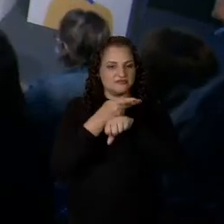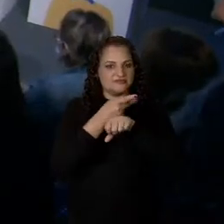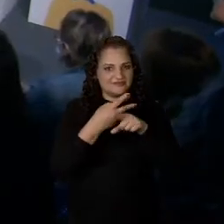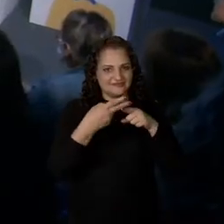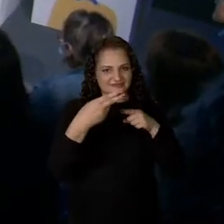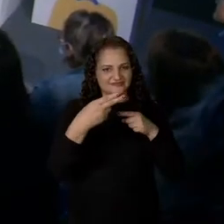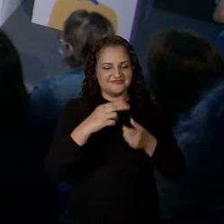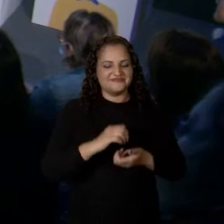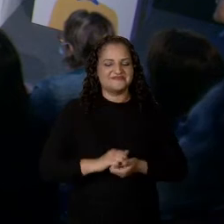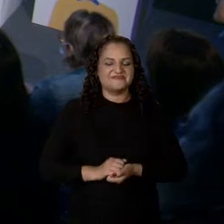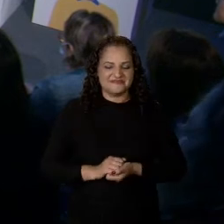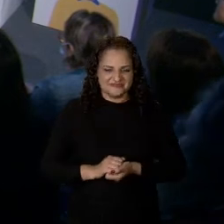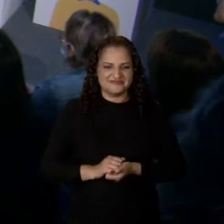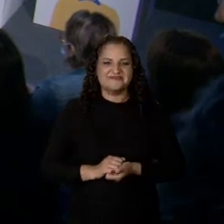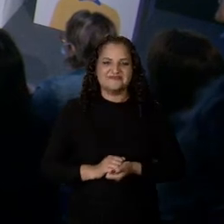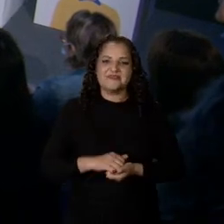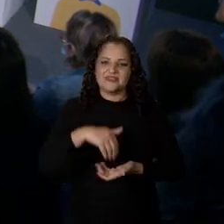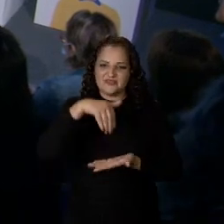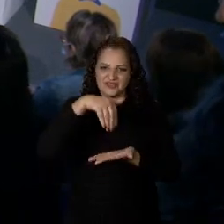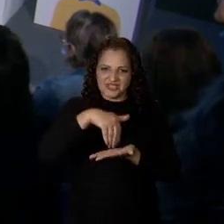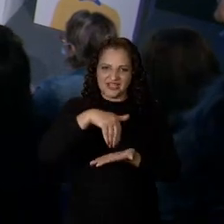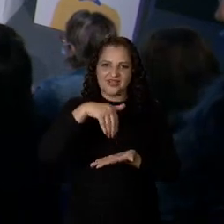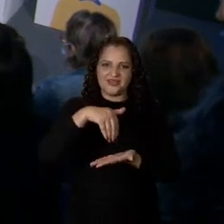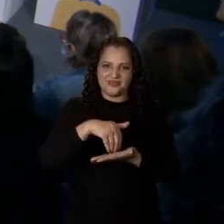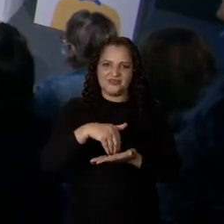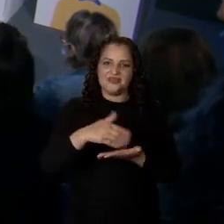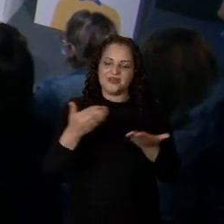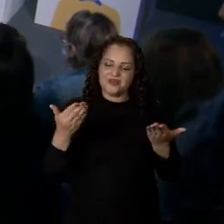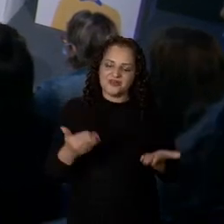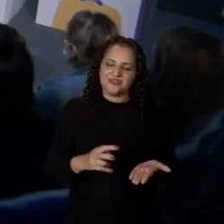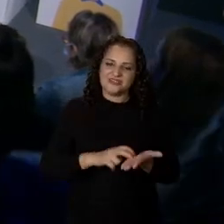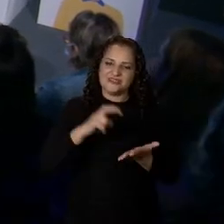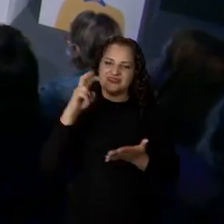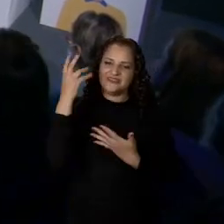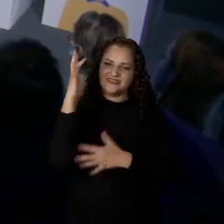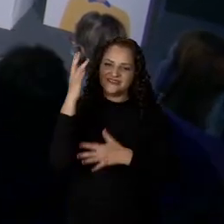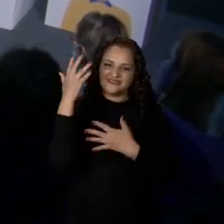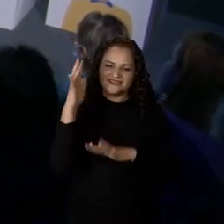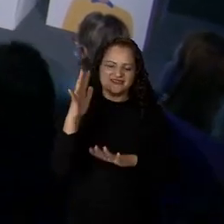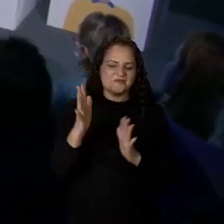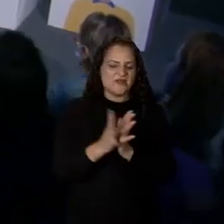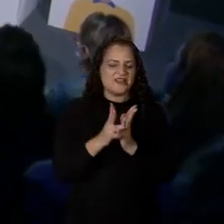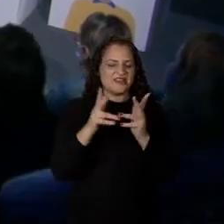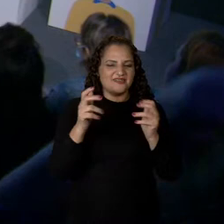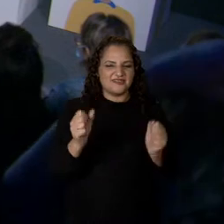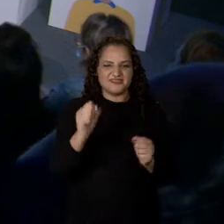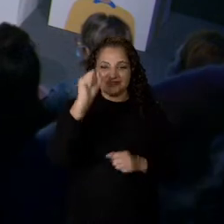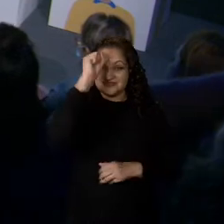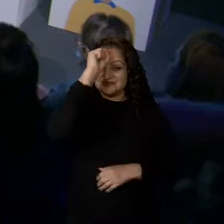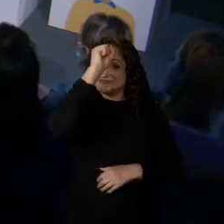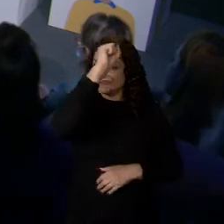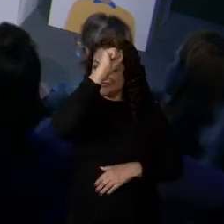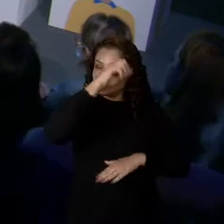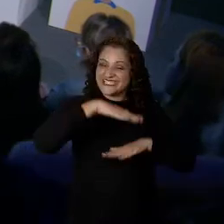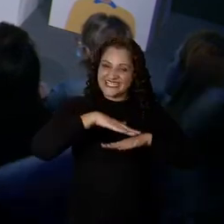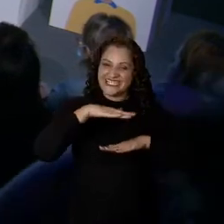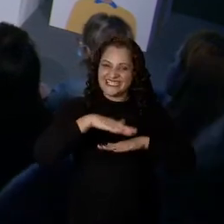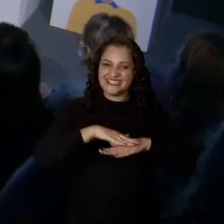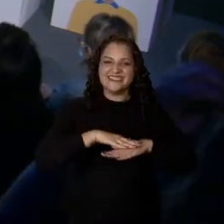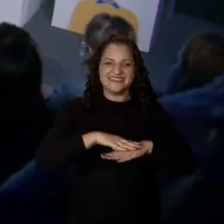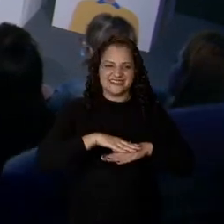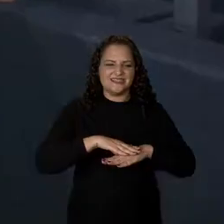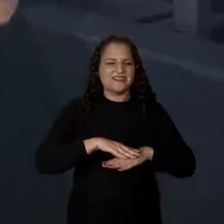E estamos finalizando essa manhã de celebração dessa iniciativa maravilhosa da Samsung. Em nome de todos os